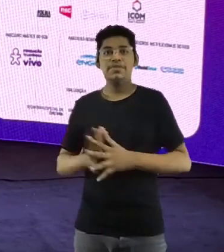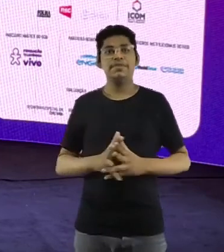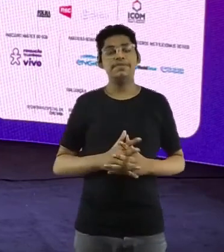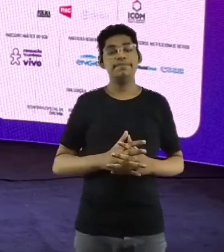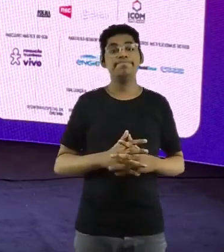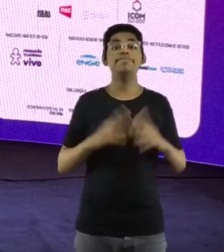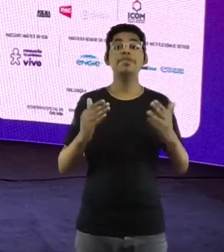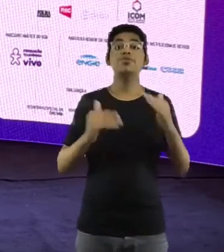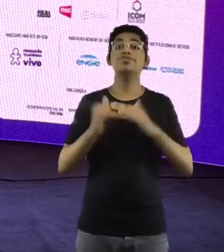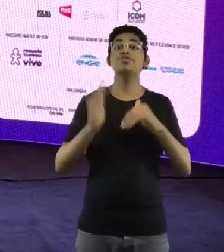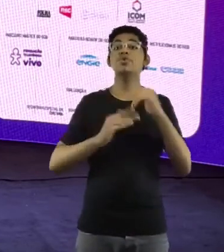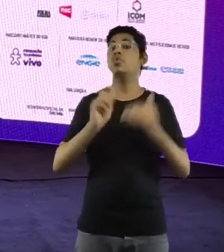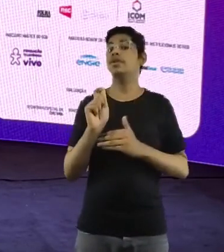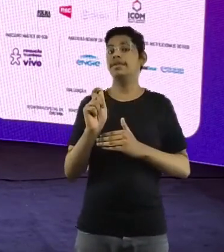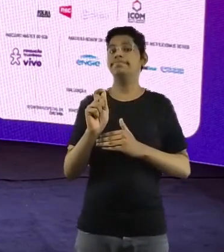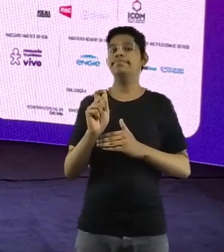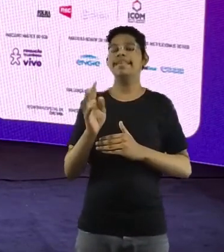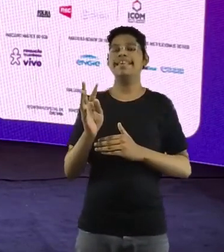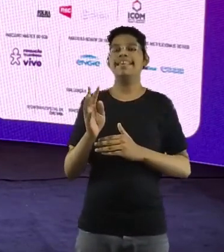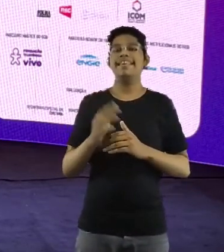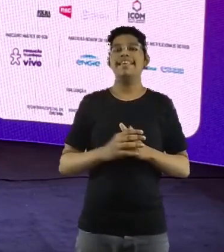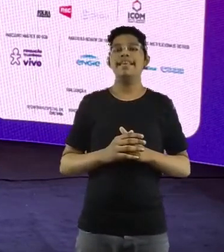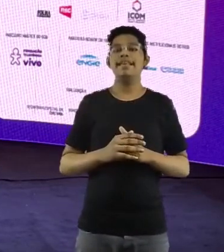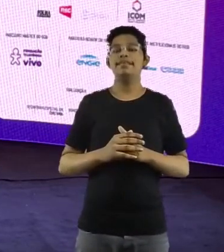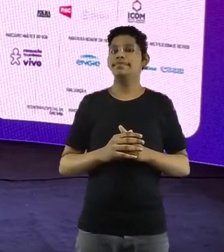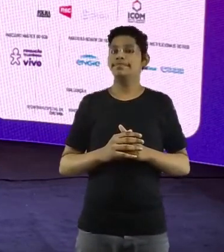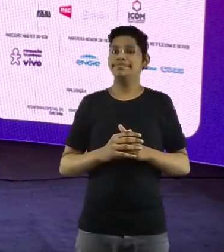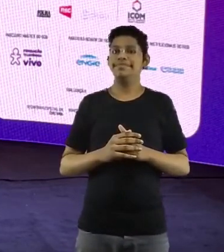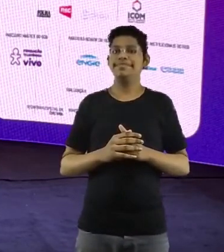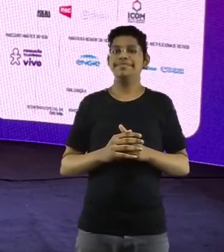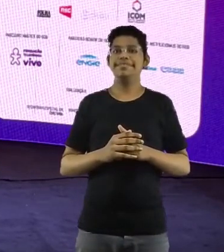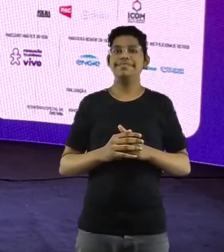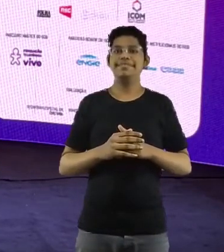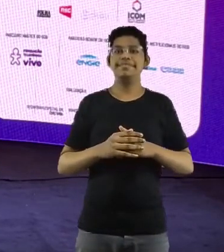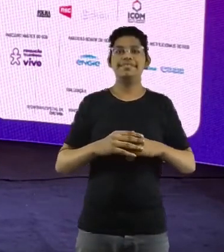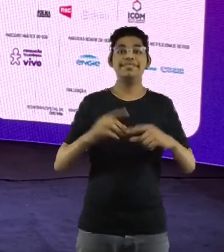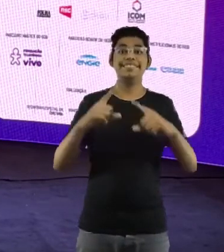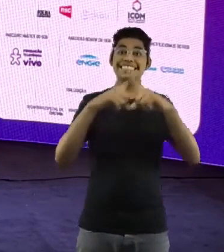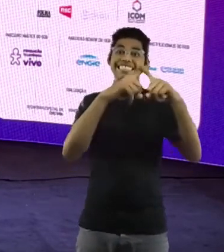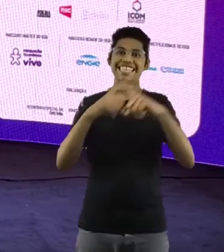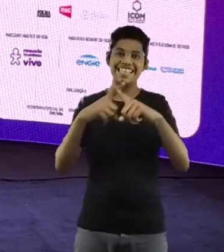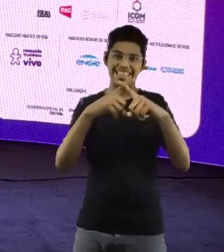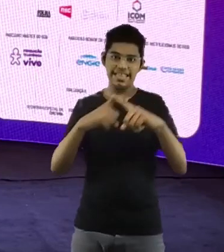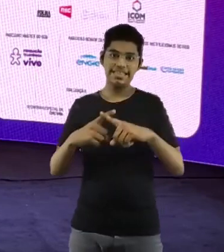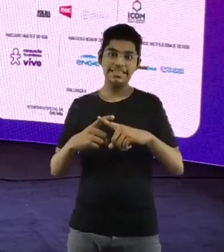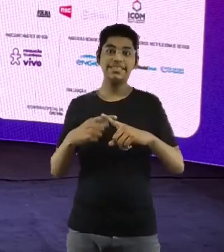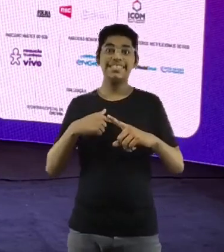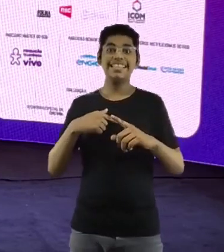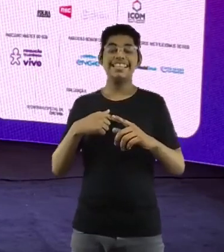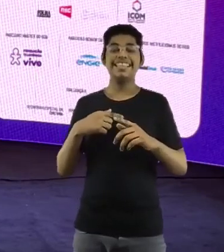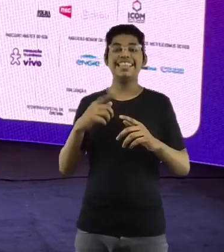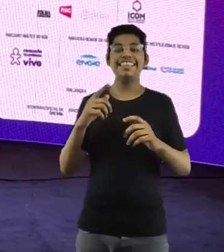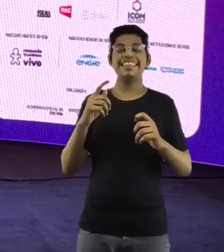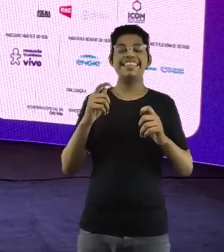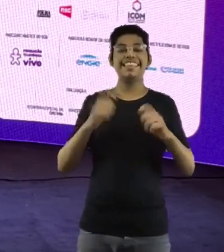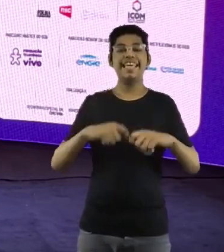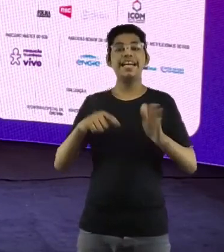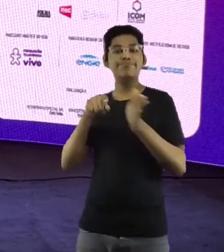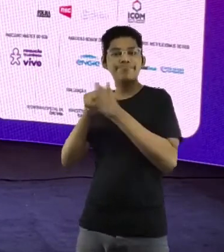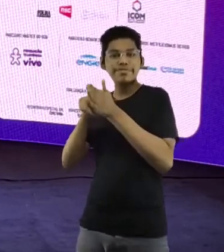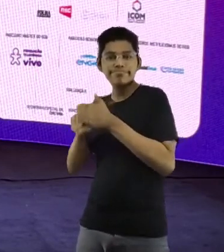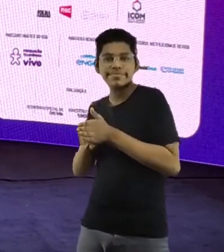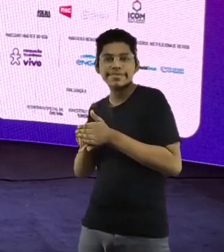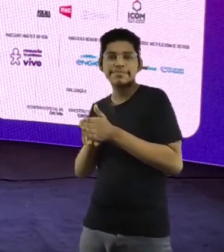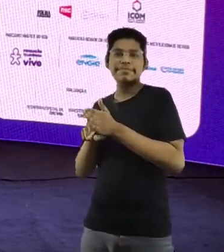uma técnica usando criptografia, em que a gente consegue fazer essa verificação de endereço sem saber